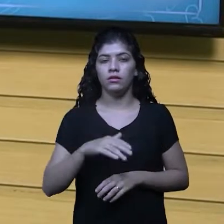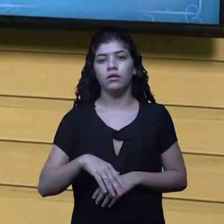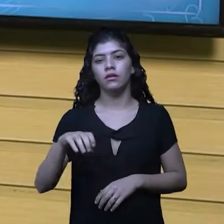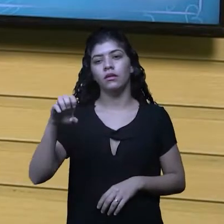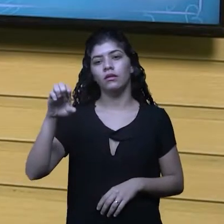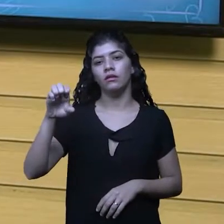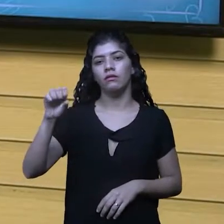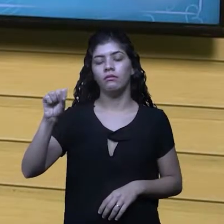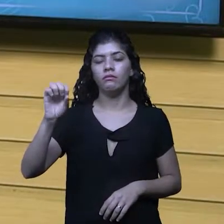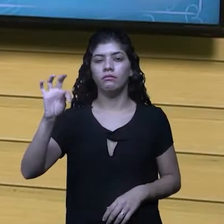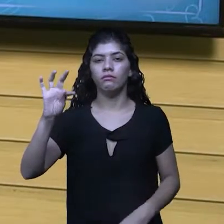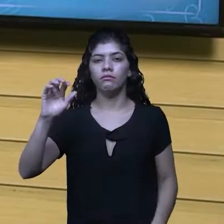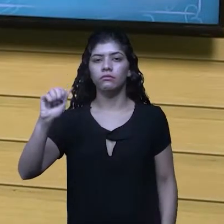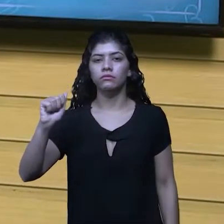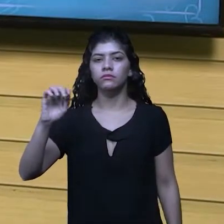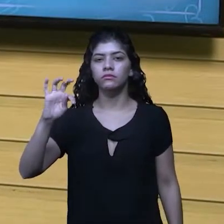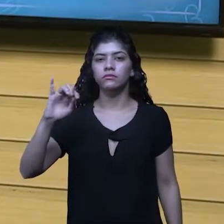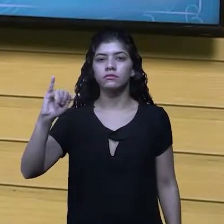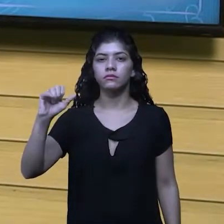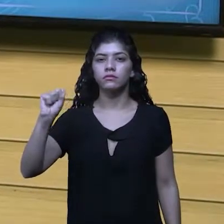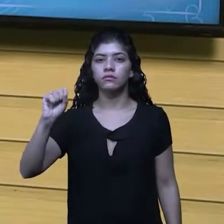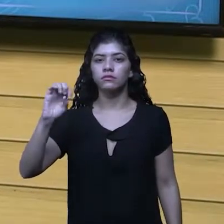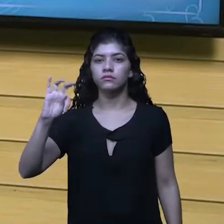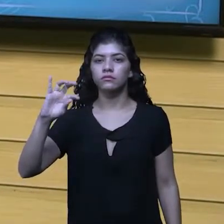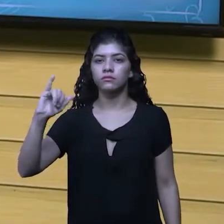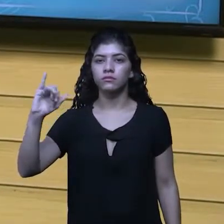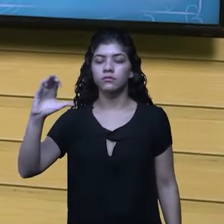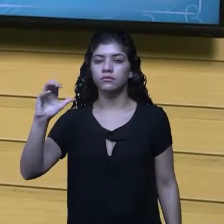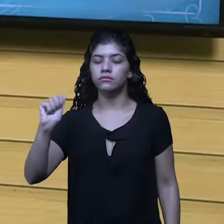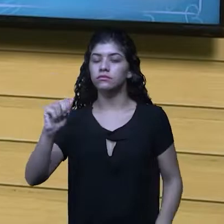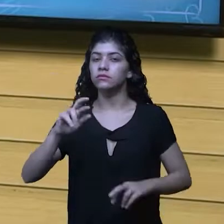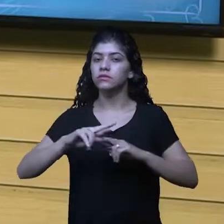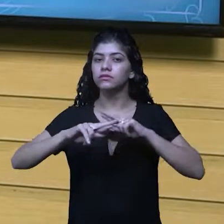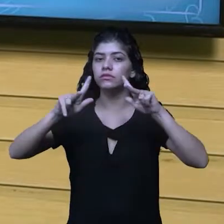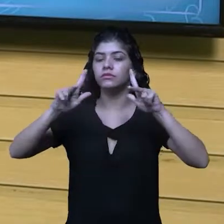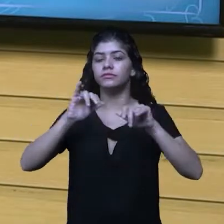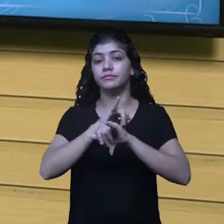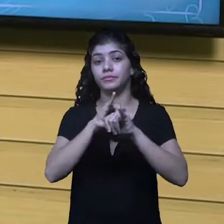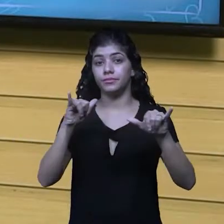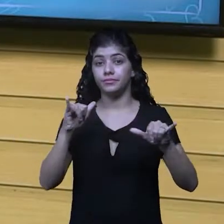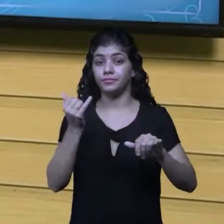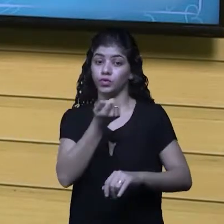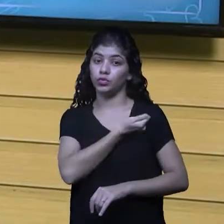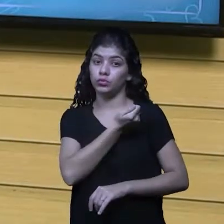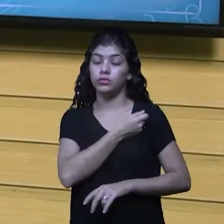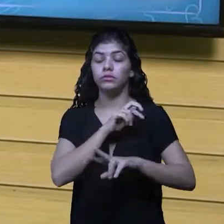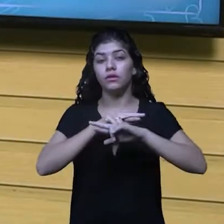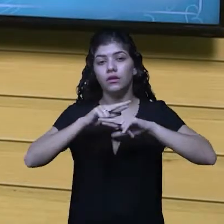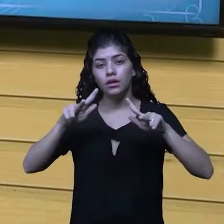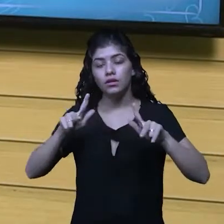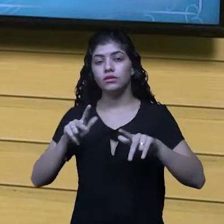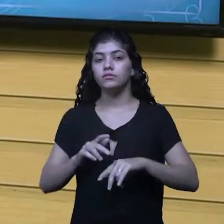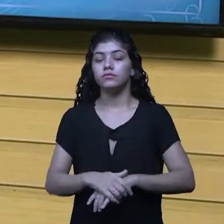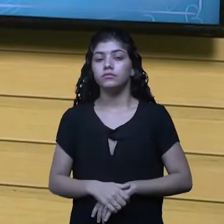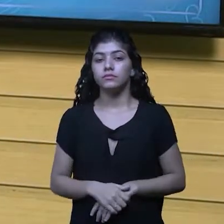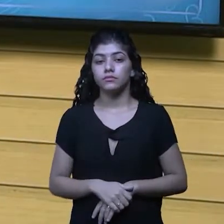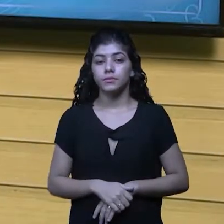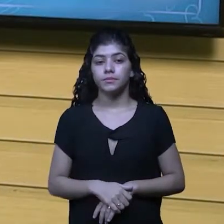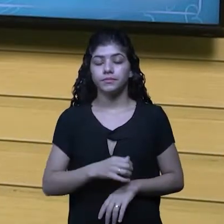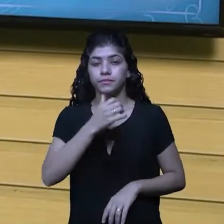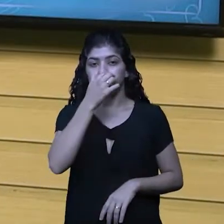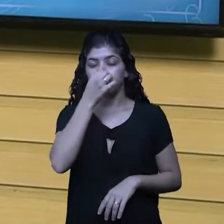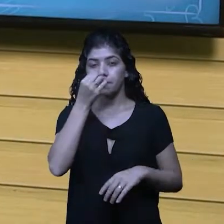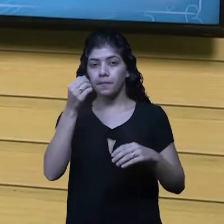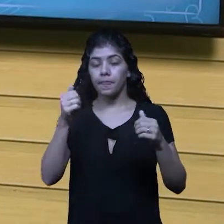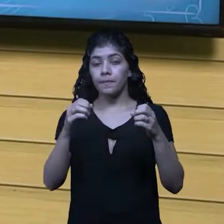estatística, porque essa estatística ela vai trabalhar com diferentes informações, diferentes números. E esses números diferentes, eles são